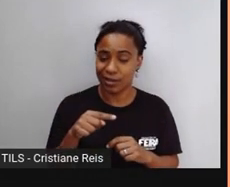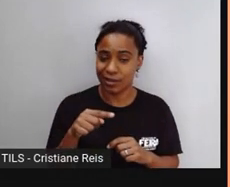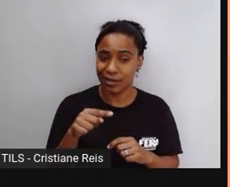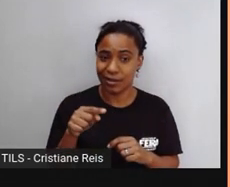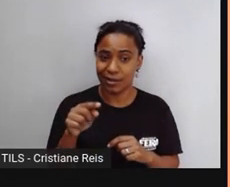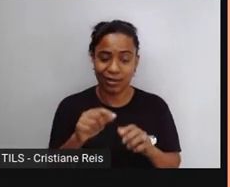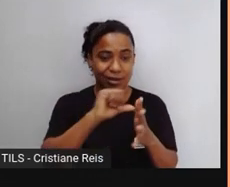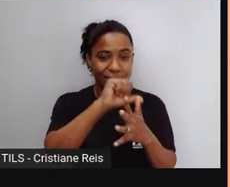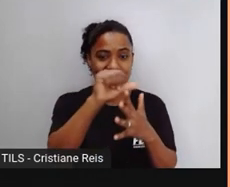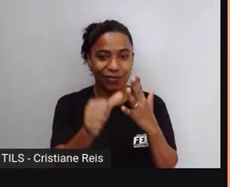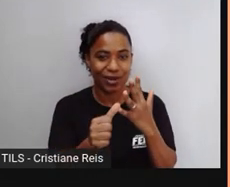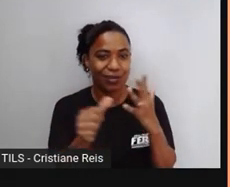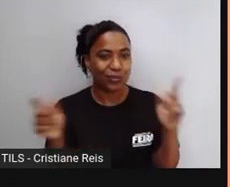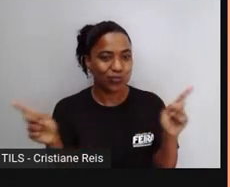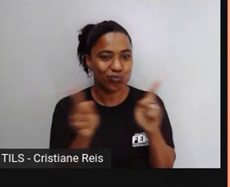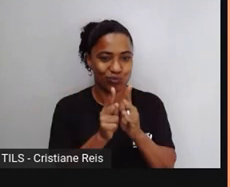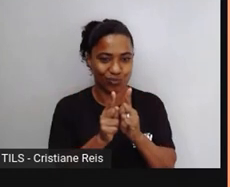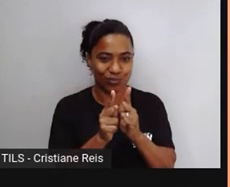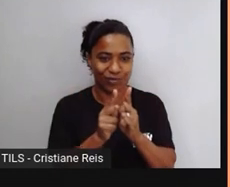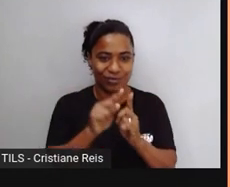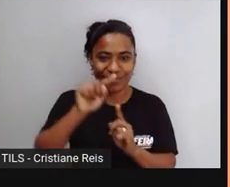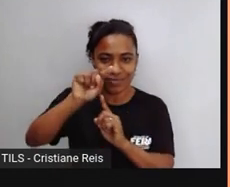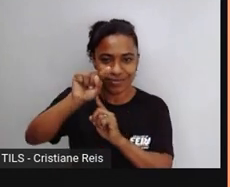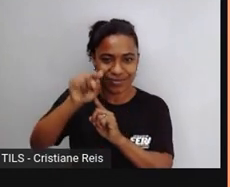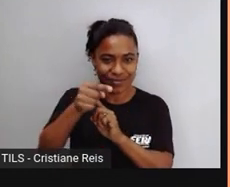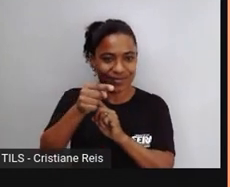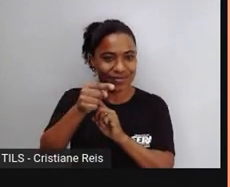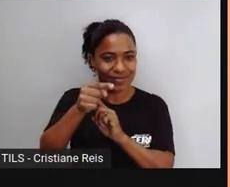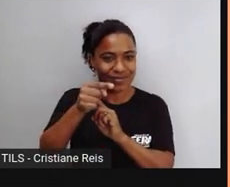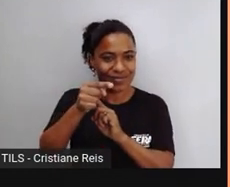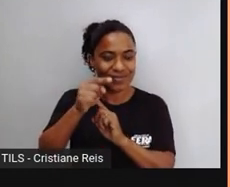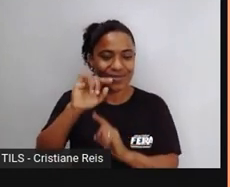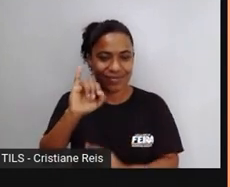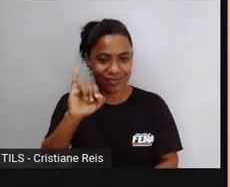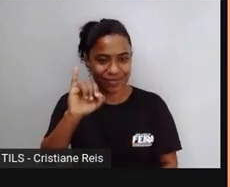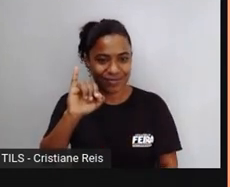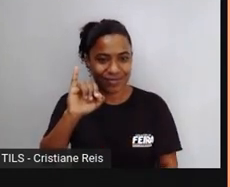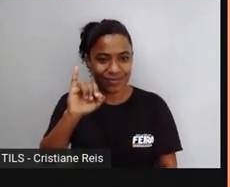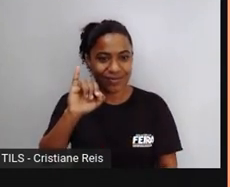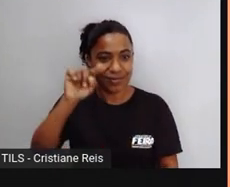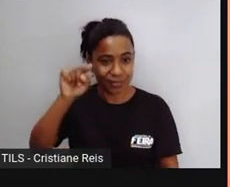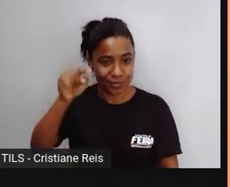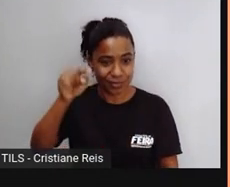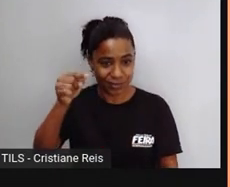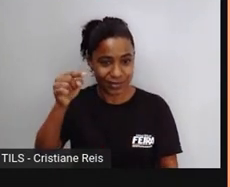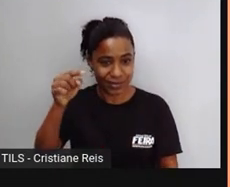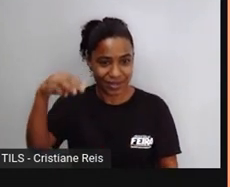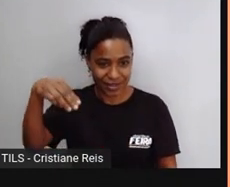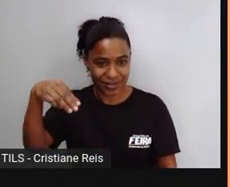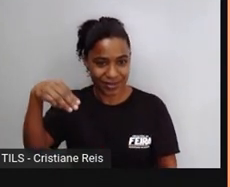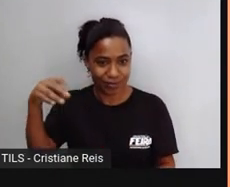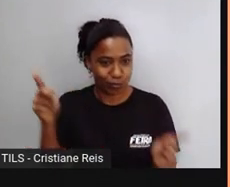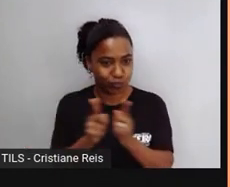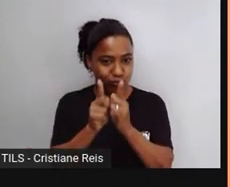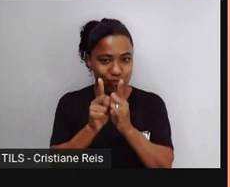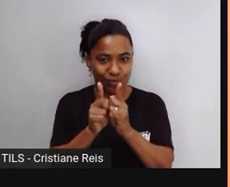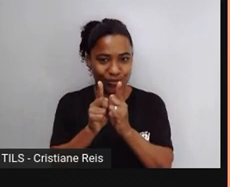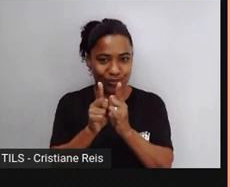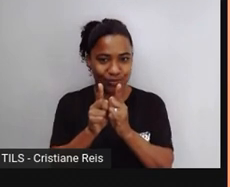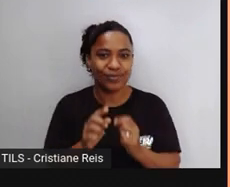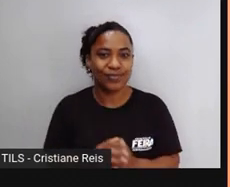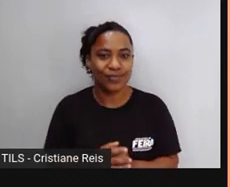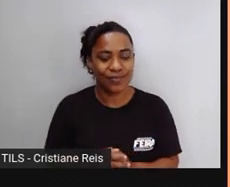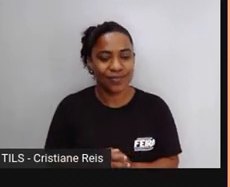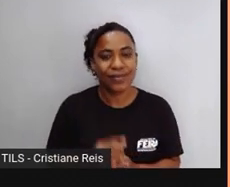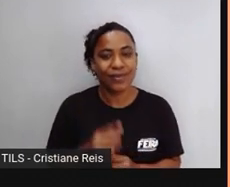esse sinalzinho que a gente chama de apóstrofo. You are the best. You're the best.